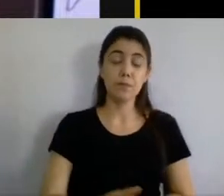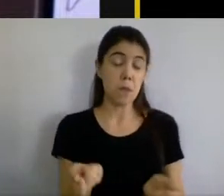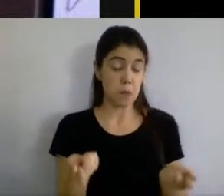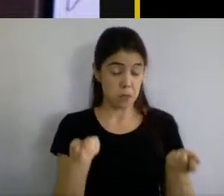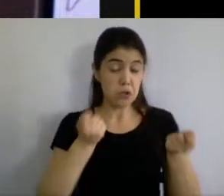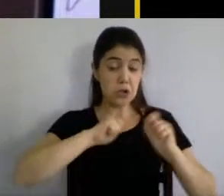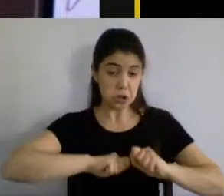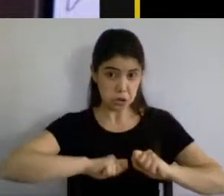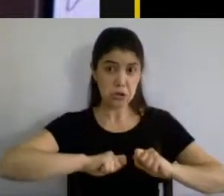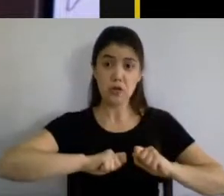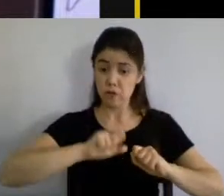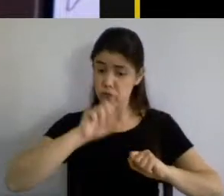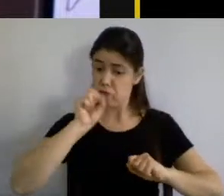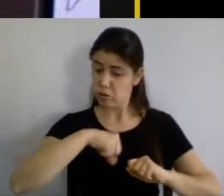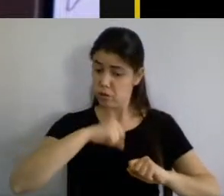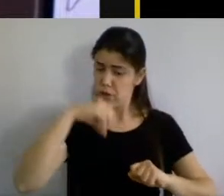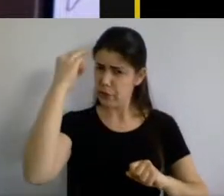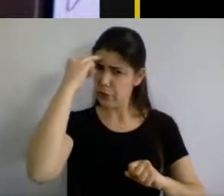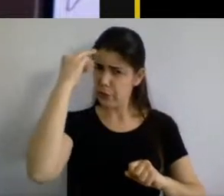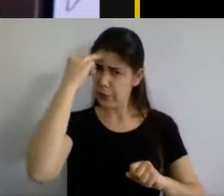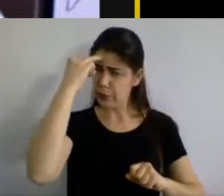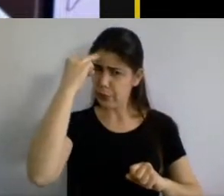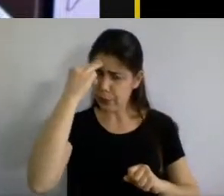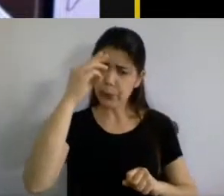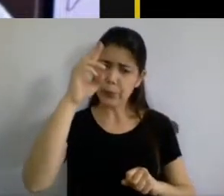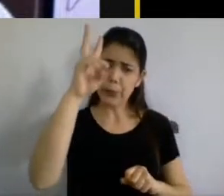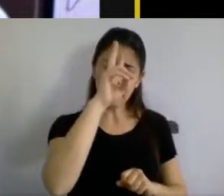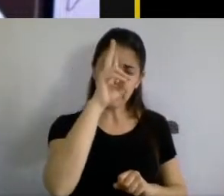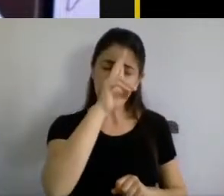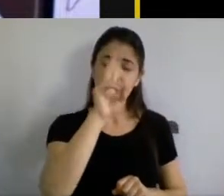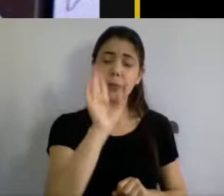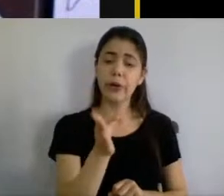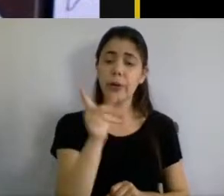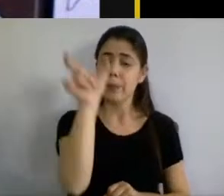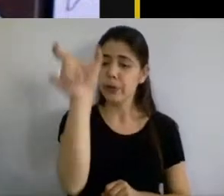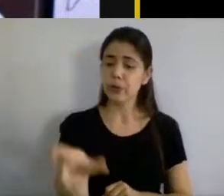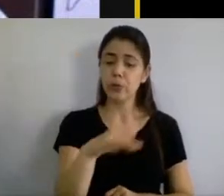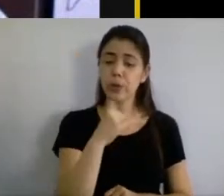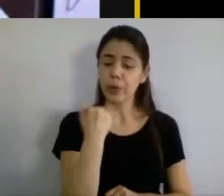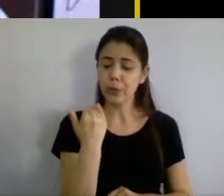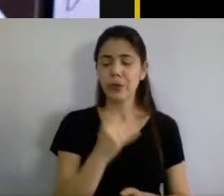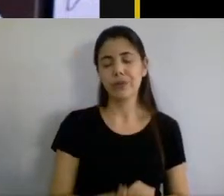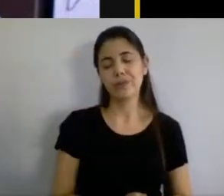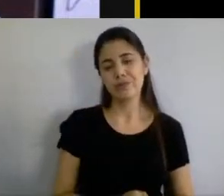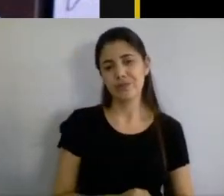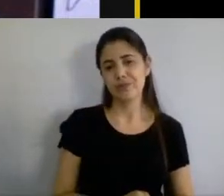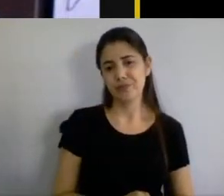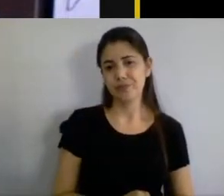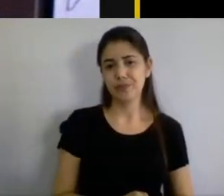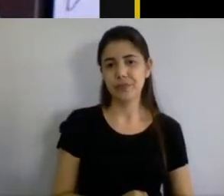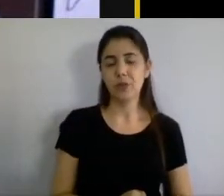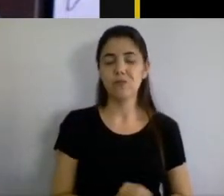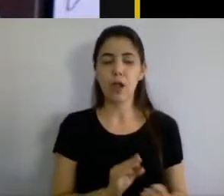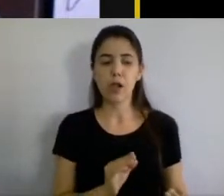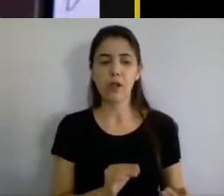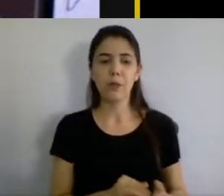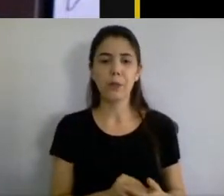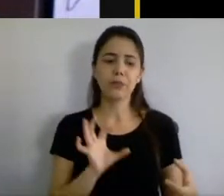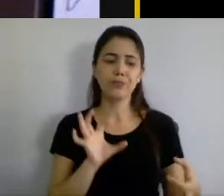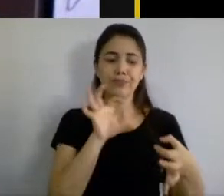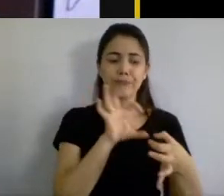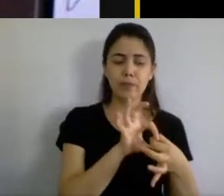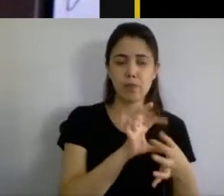nomes dos mortos aos lugares fictícios, físicos, que os corpos ocupavam. Quer dizer,